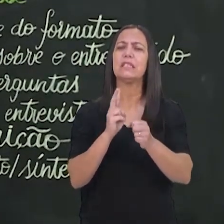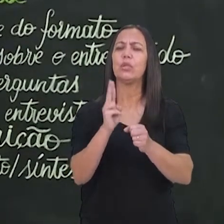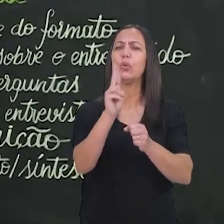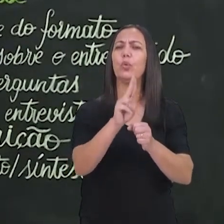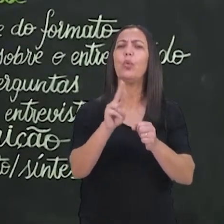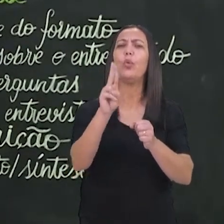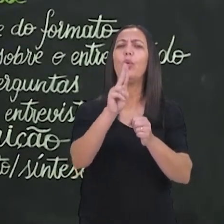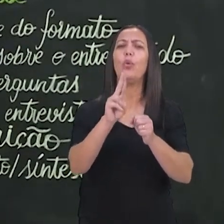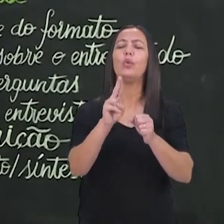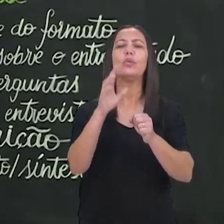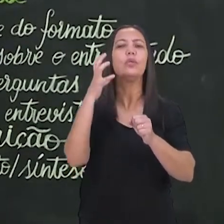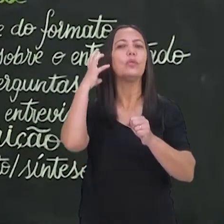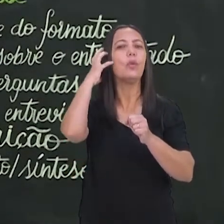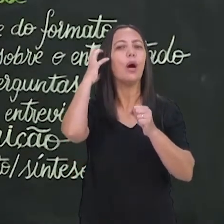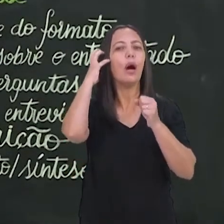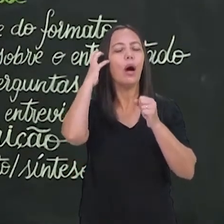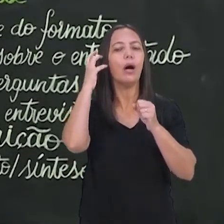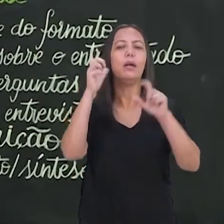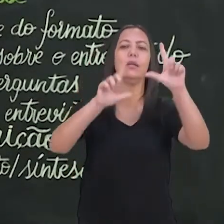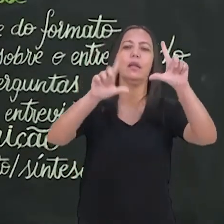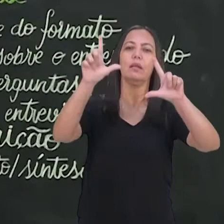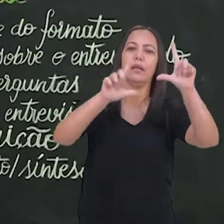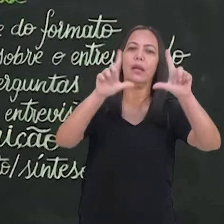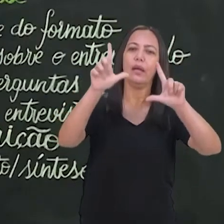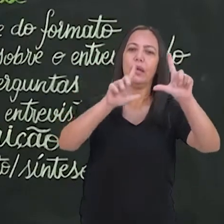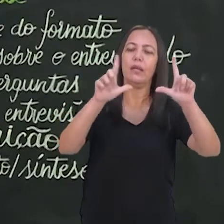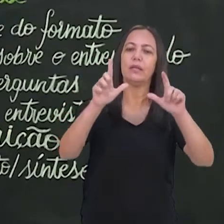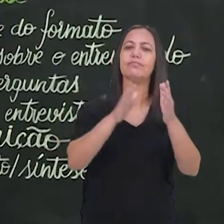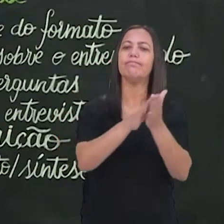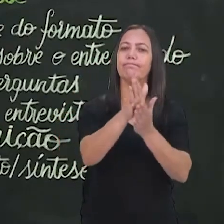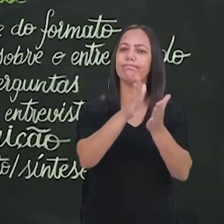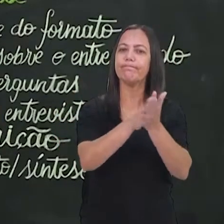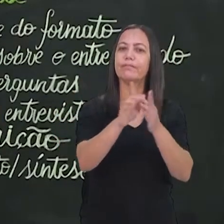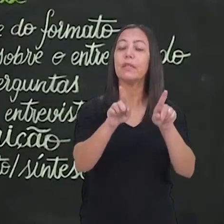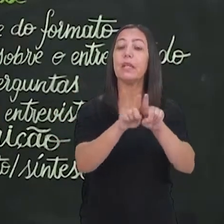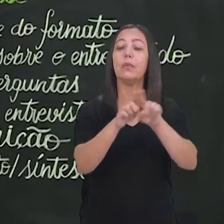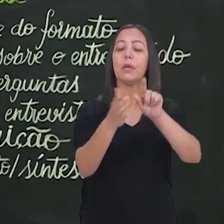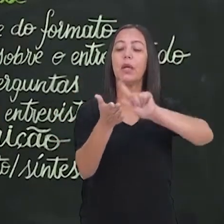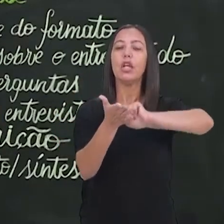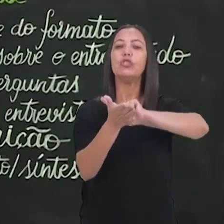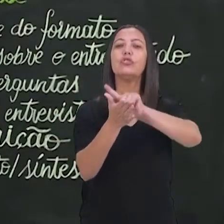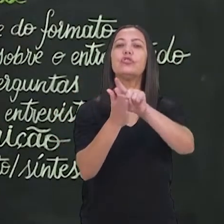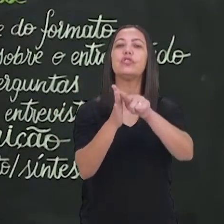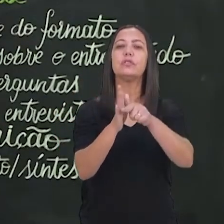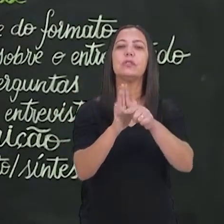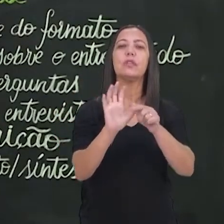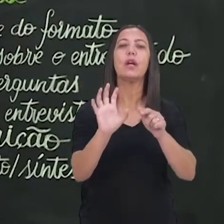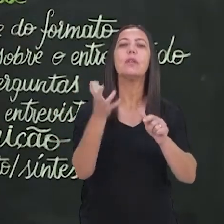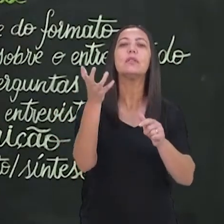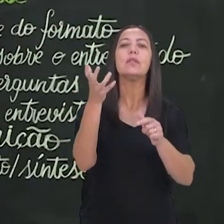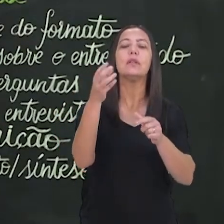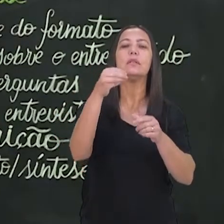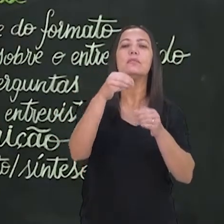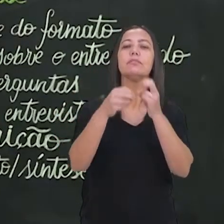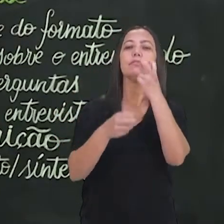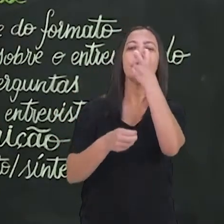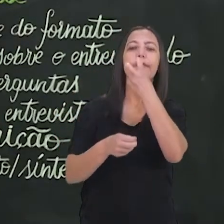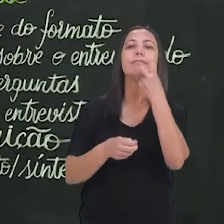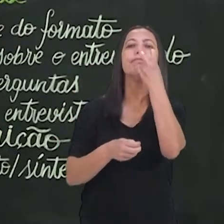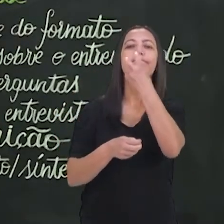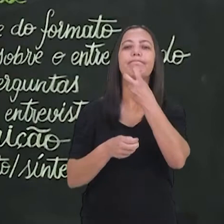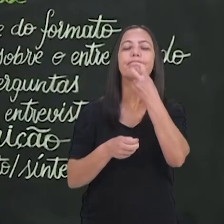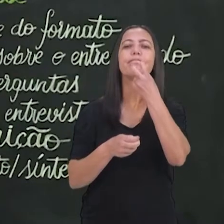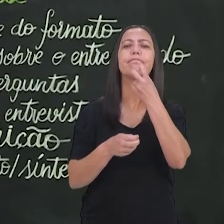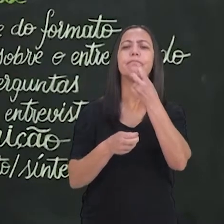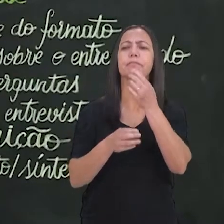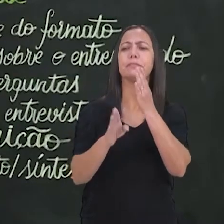meios de comunicação, no rádio, na televisão, nos veículos impressos, e ela é um gênero que nasce essencialmente na oralidade. Então, por mais